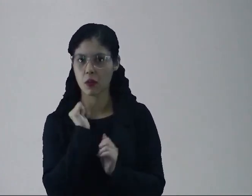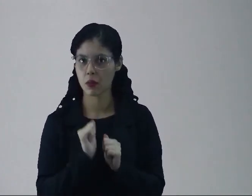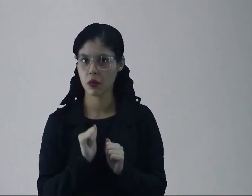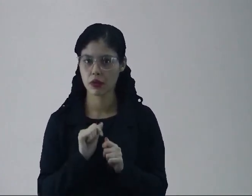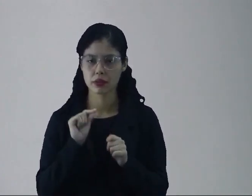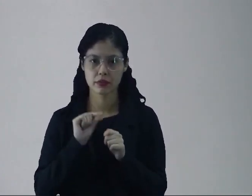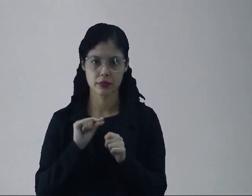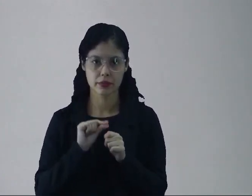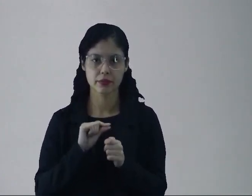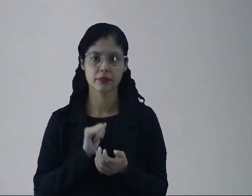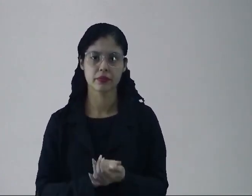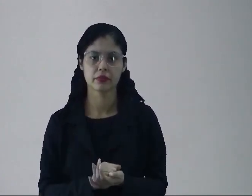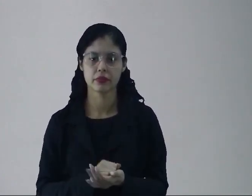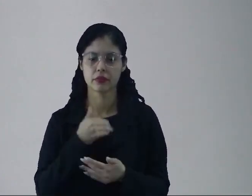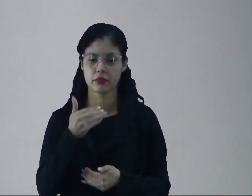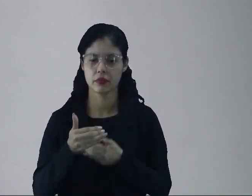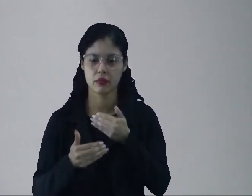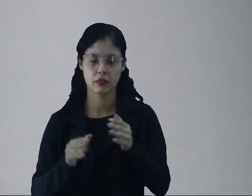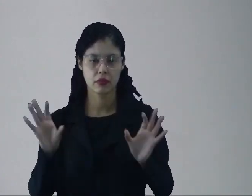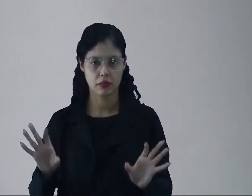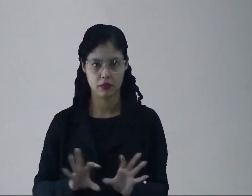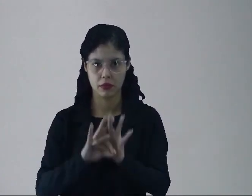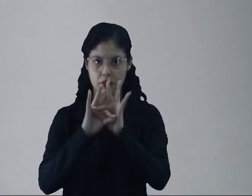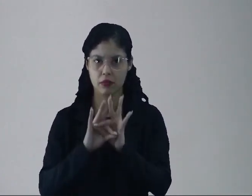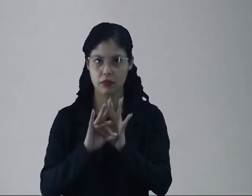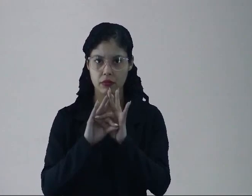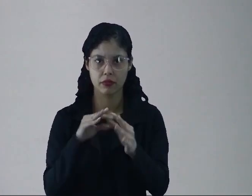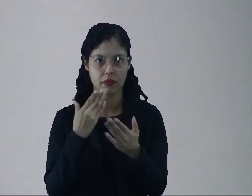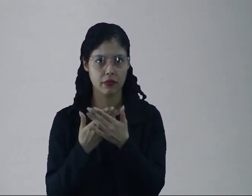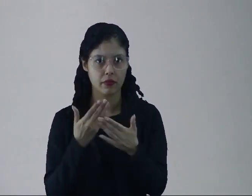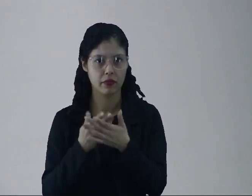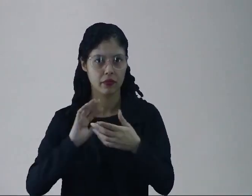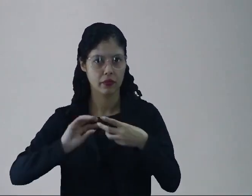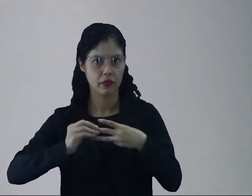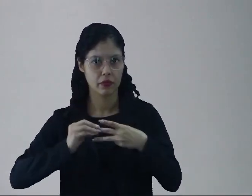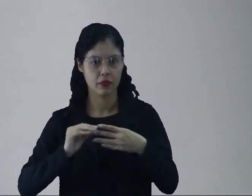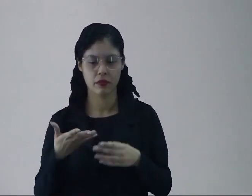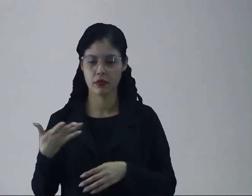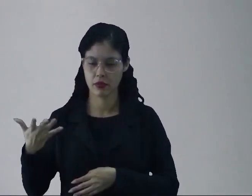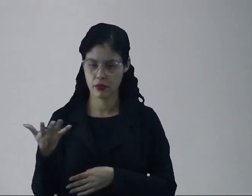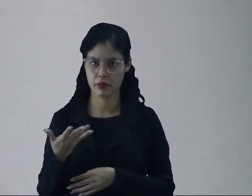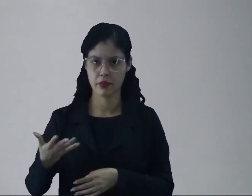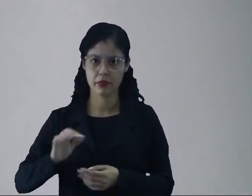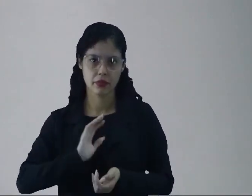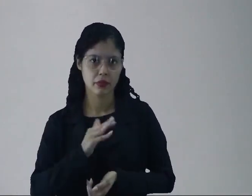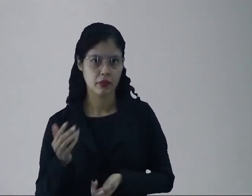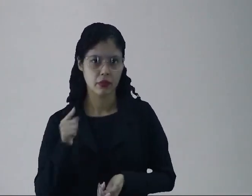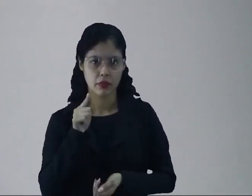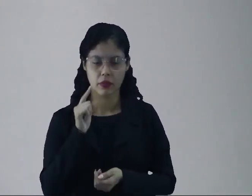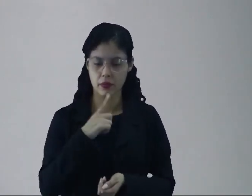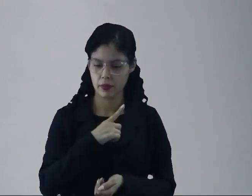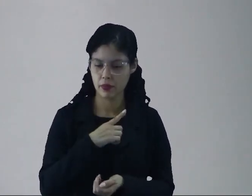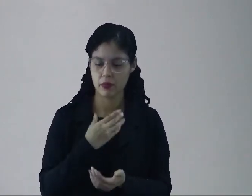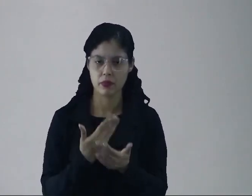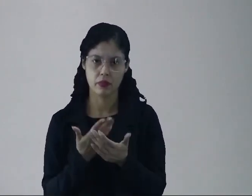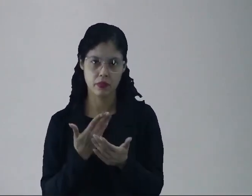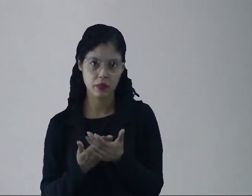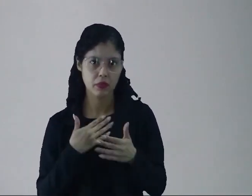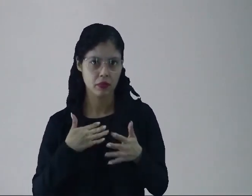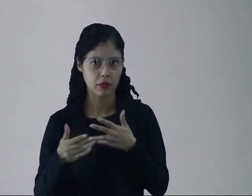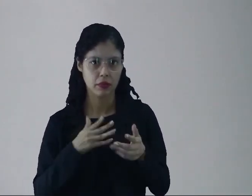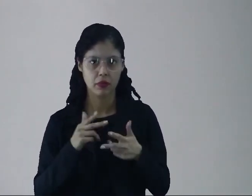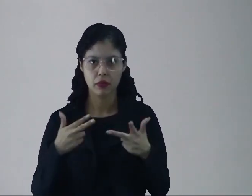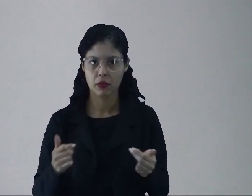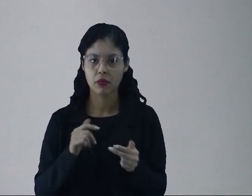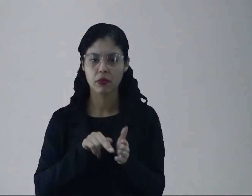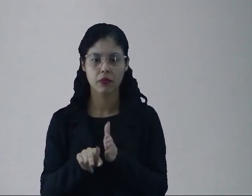Então, tudo isso vai estar relacionado ao estudo da célula. Por isso que é a base, né? Quando você for pegar para estudar para qualquer